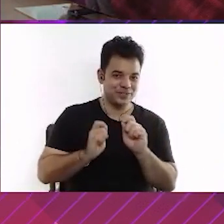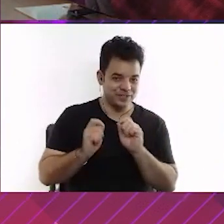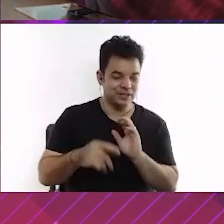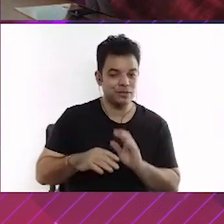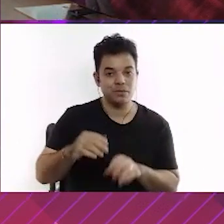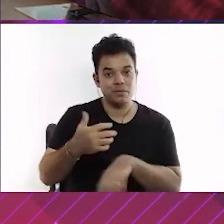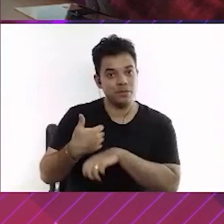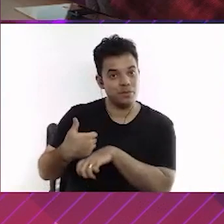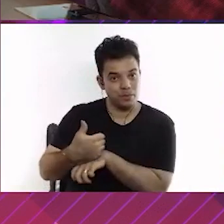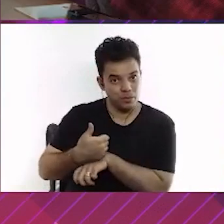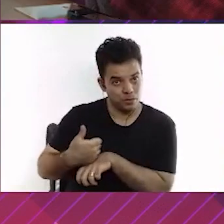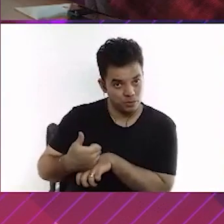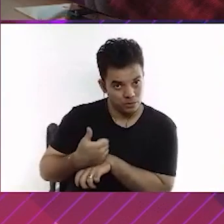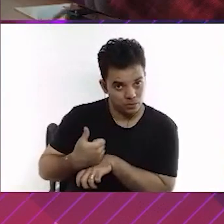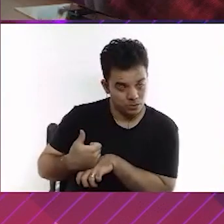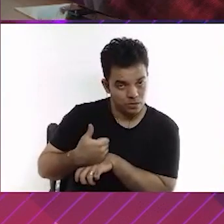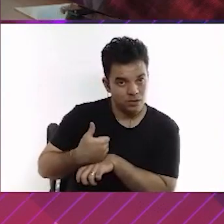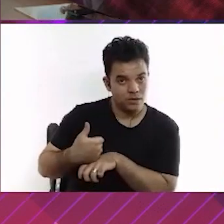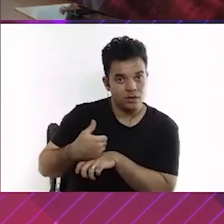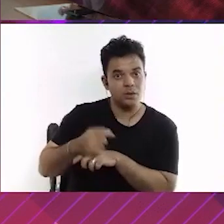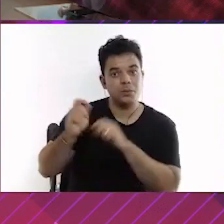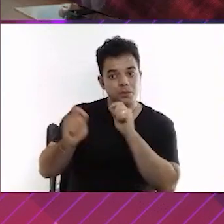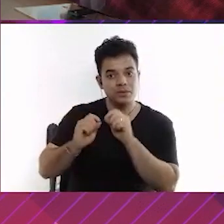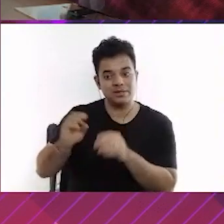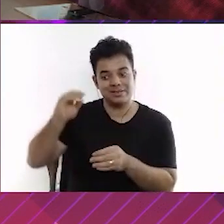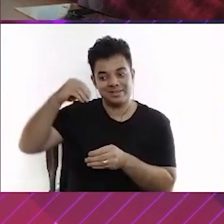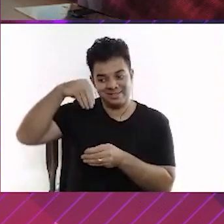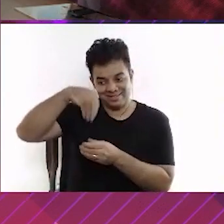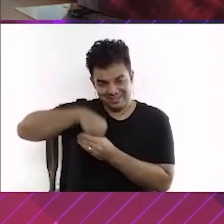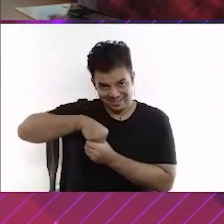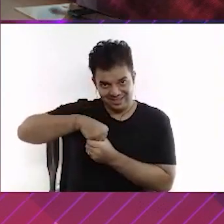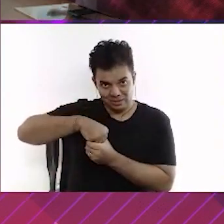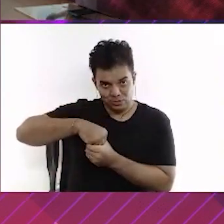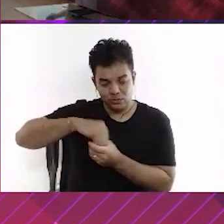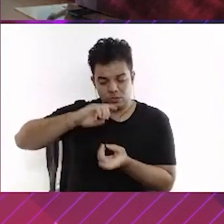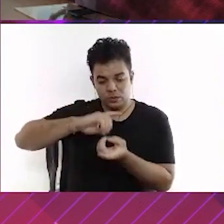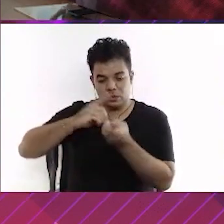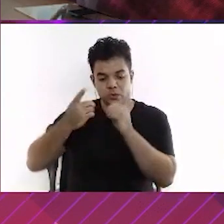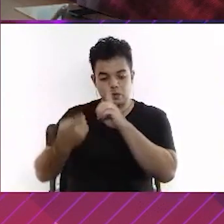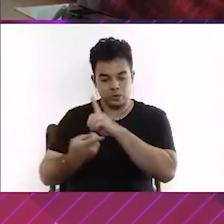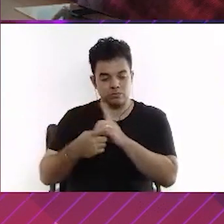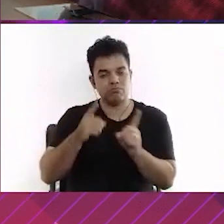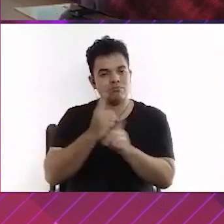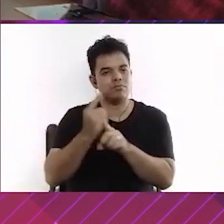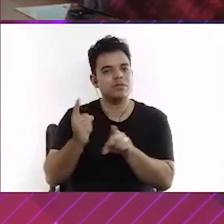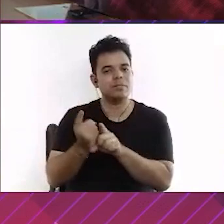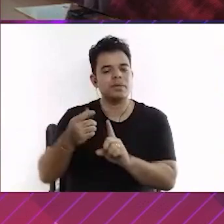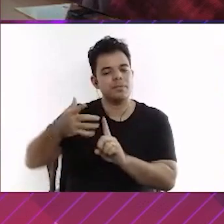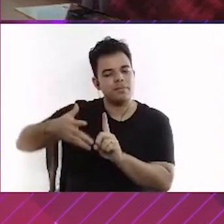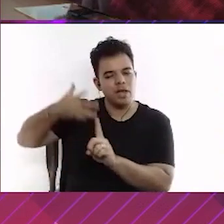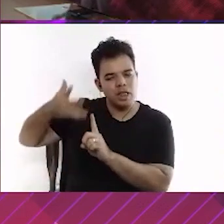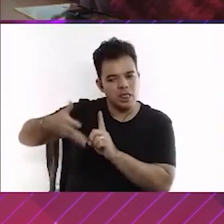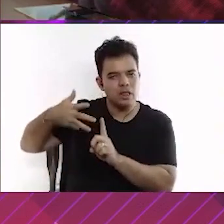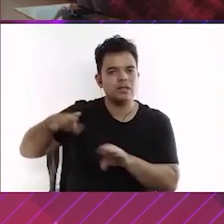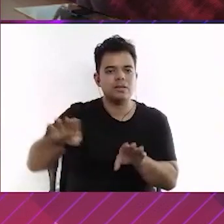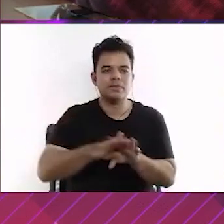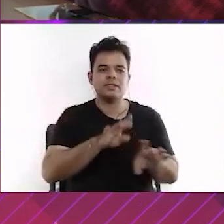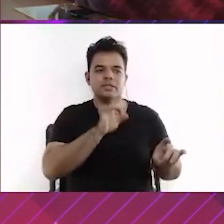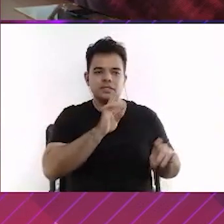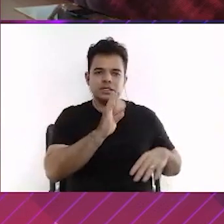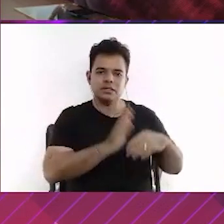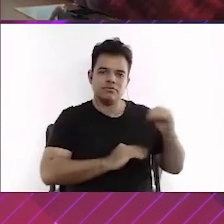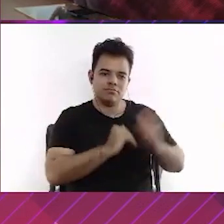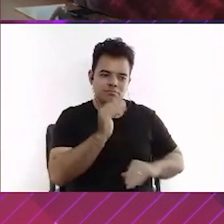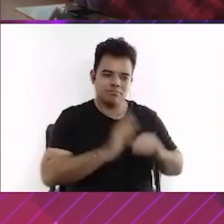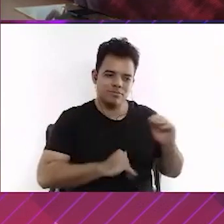que estivessem dentro dessa dinâmica fossem reconhecidos, além de promoção de palestras e oficinas, porque dentro das dores investigadas, a gente observou